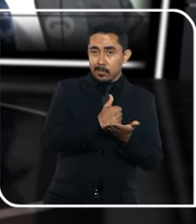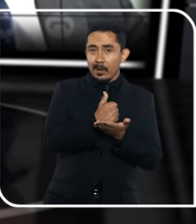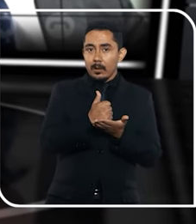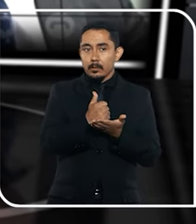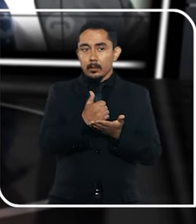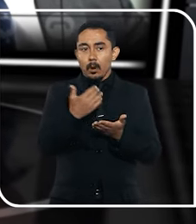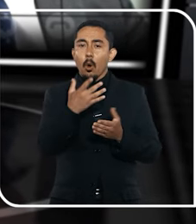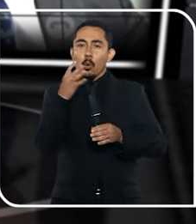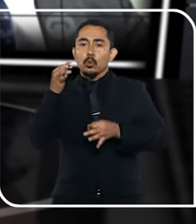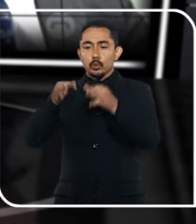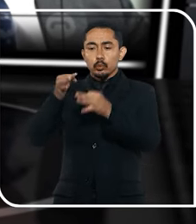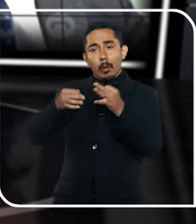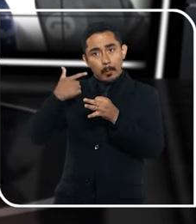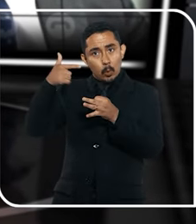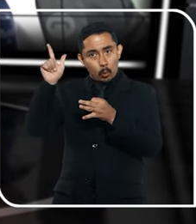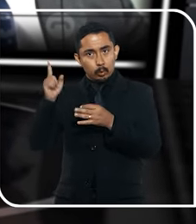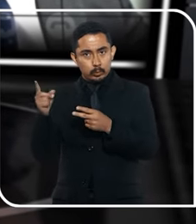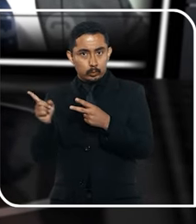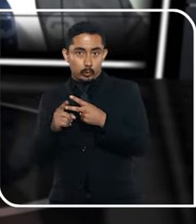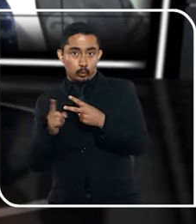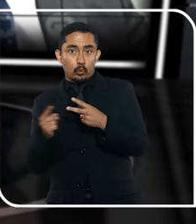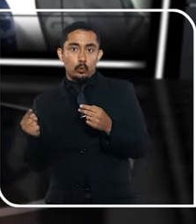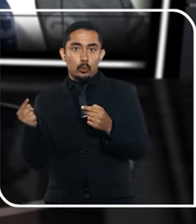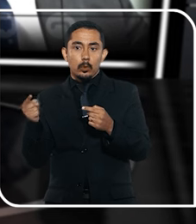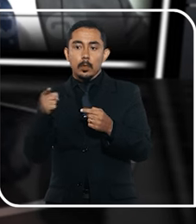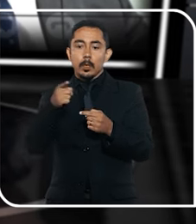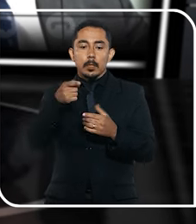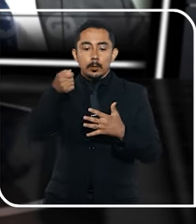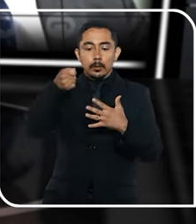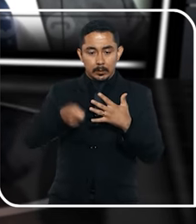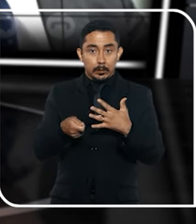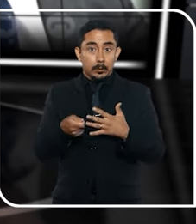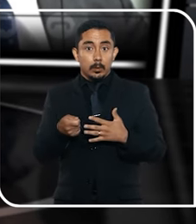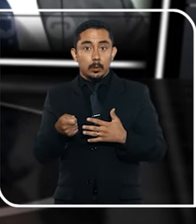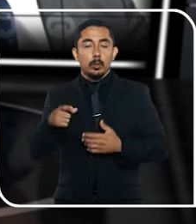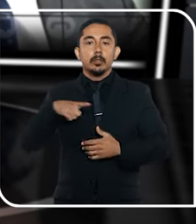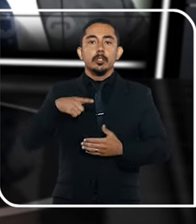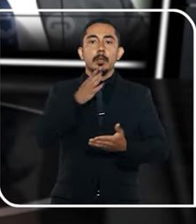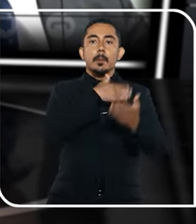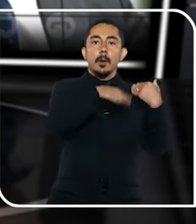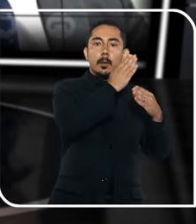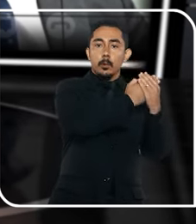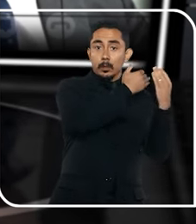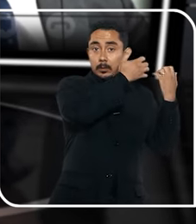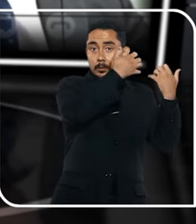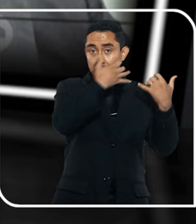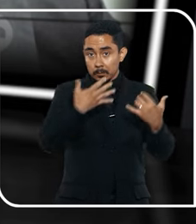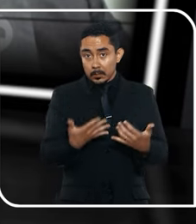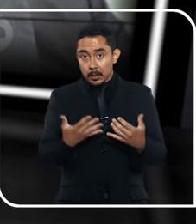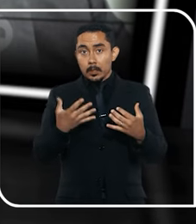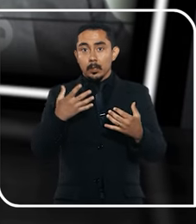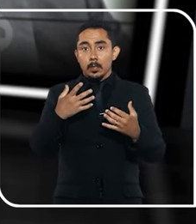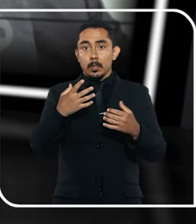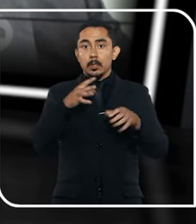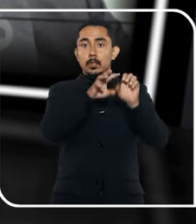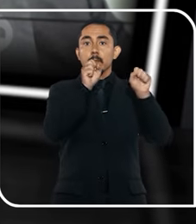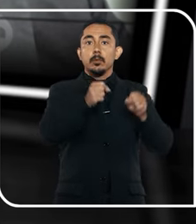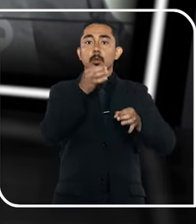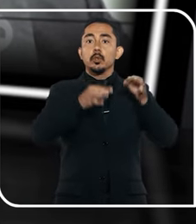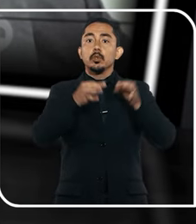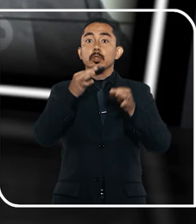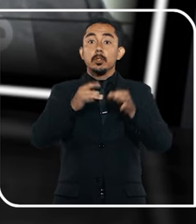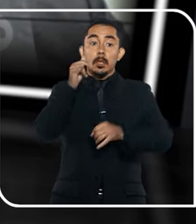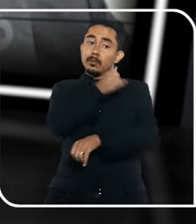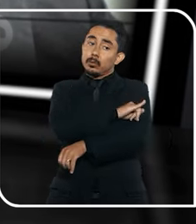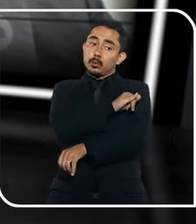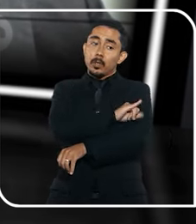quando houve o julgamento, esse segundo julgamento, né, o julgamento do mérito em si, já havia um precedente do Tribunal de Justiça do Rio de